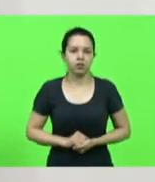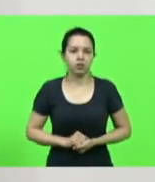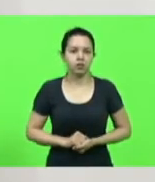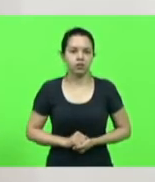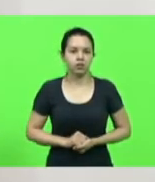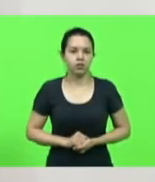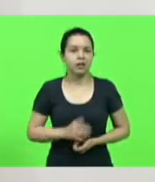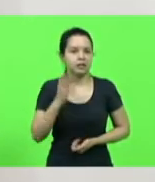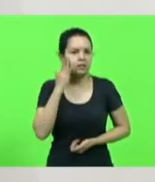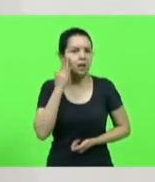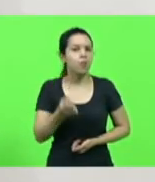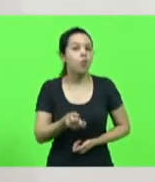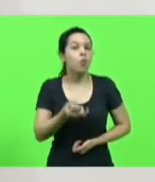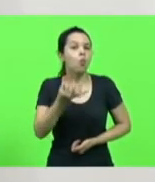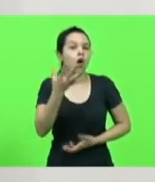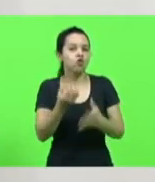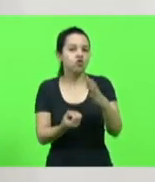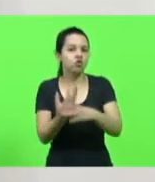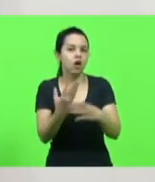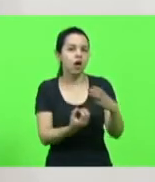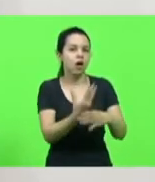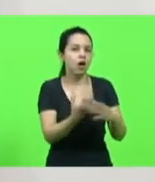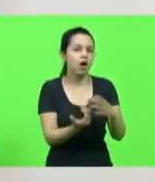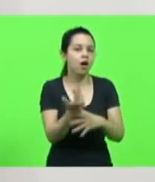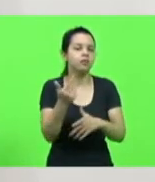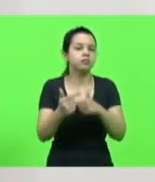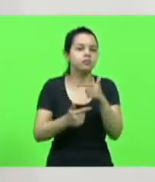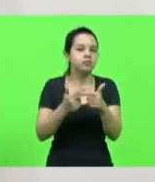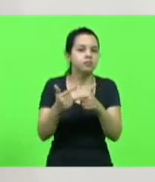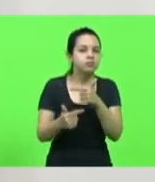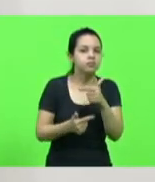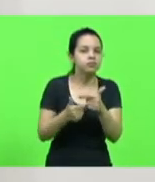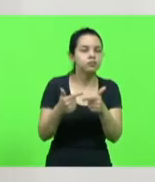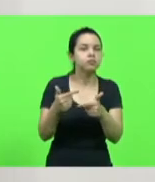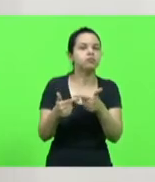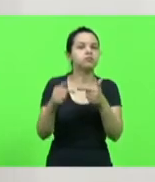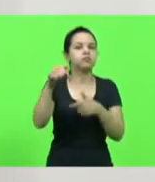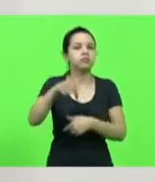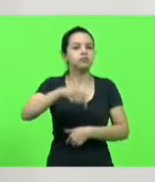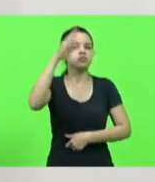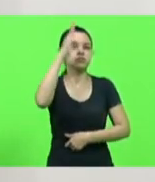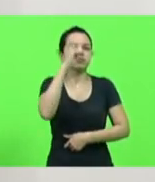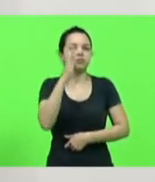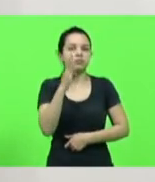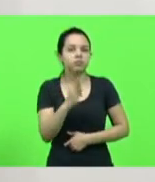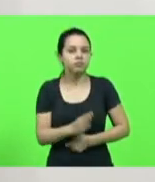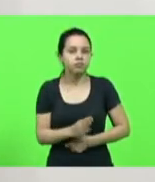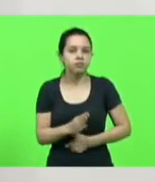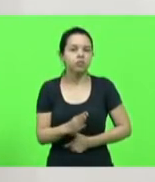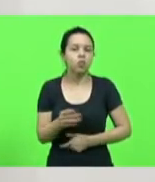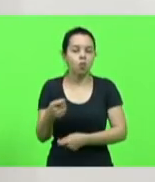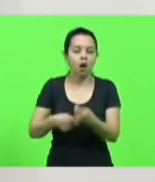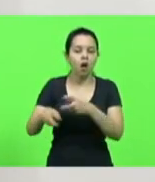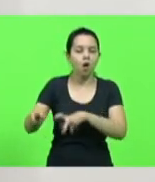Sabe quantos que geram emprego em empregos? No Brasil, o agronegócio,